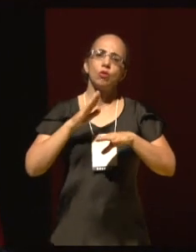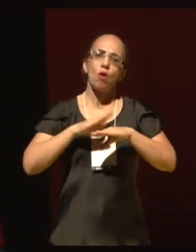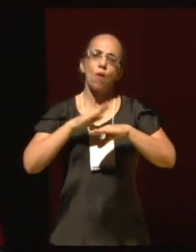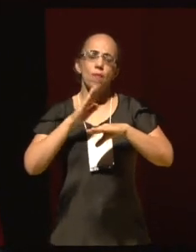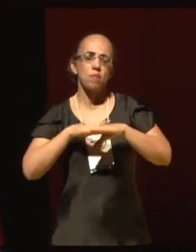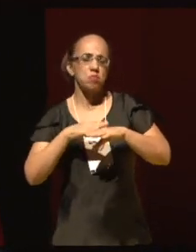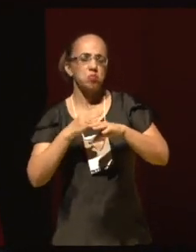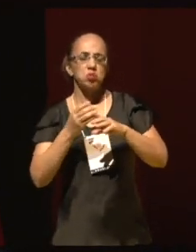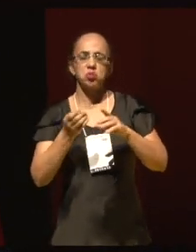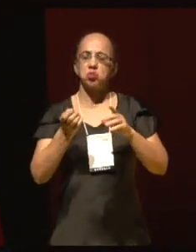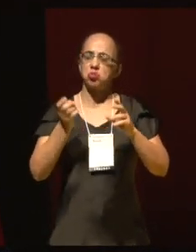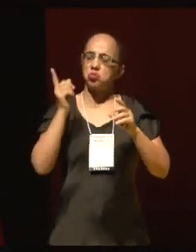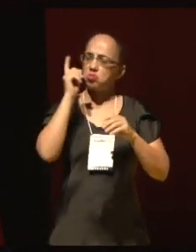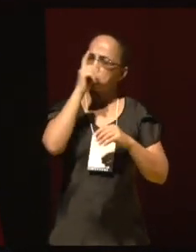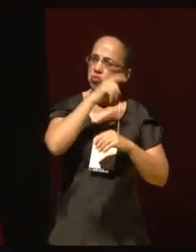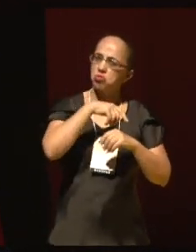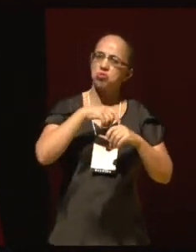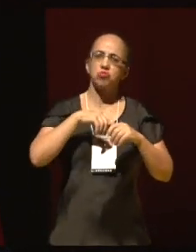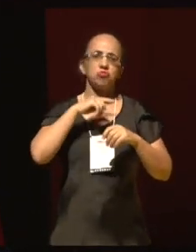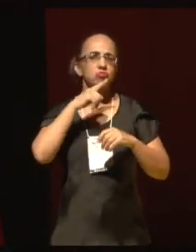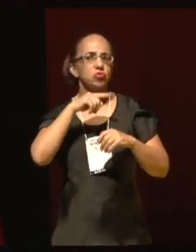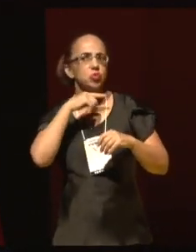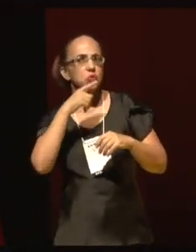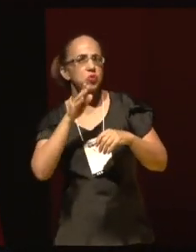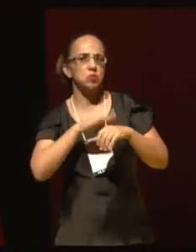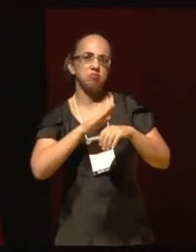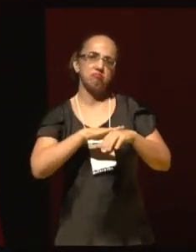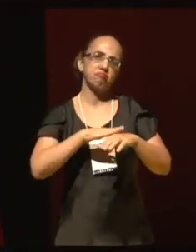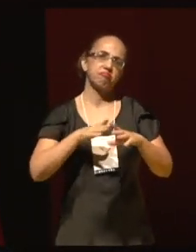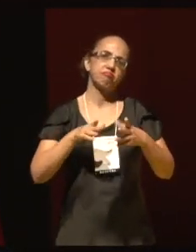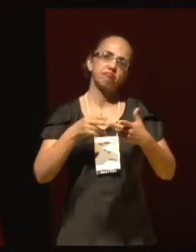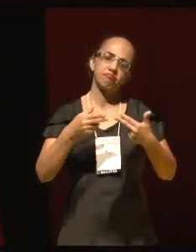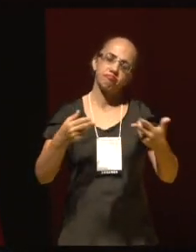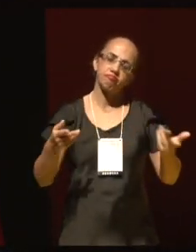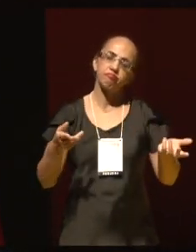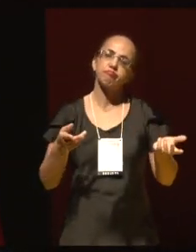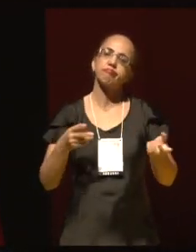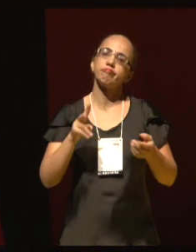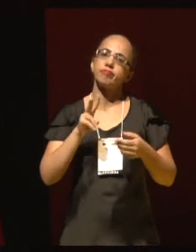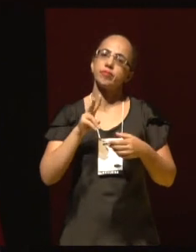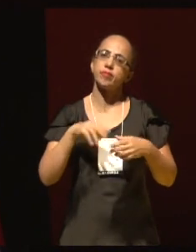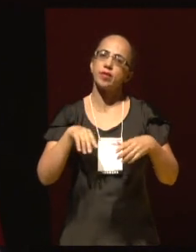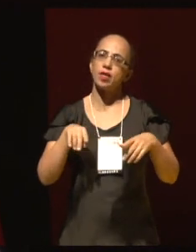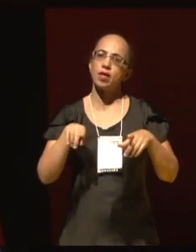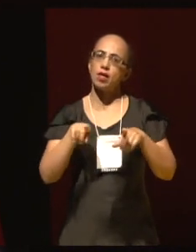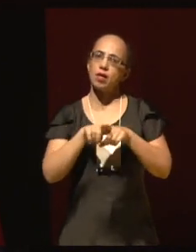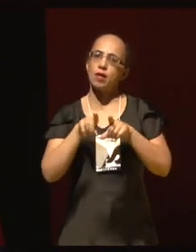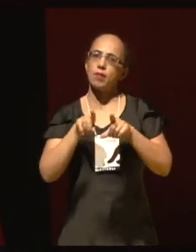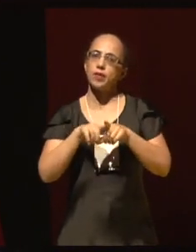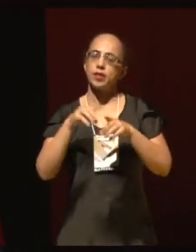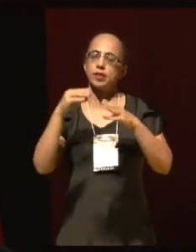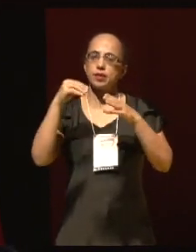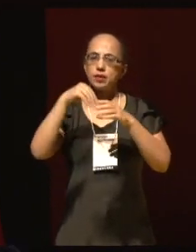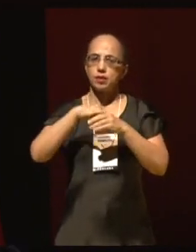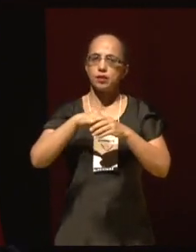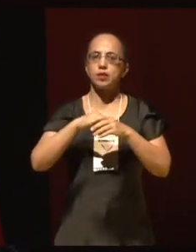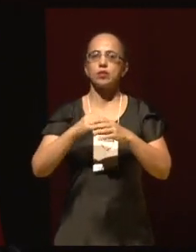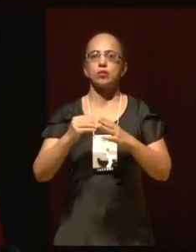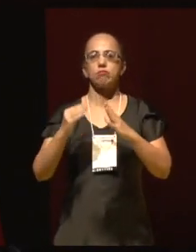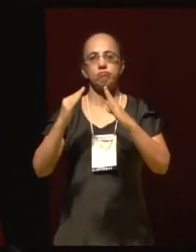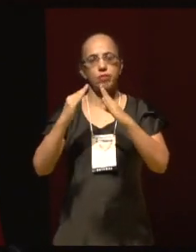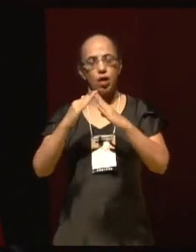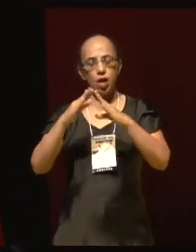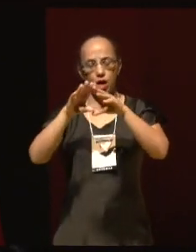conhecer muitas pessoas dentro dos centros espíritas. Já está acontecendo. Vale a pena